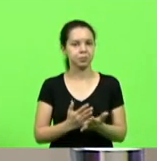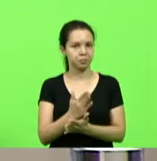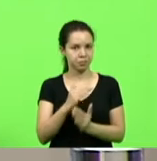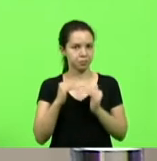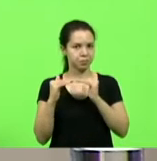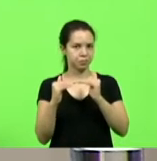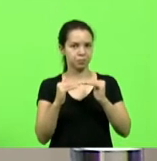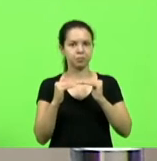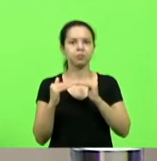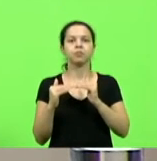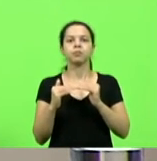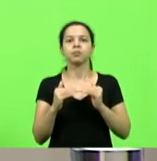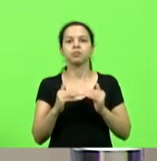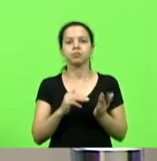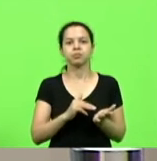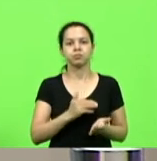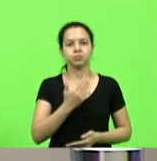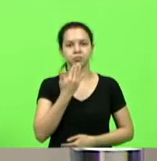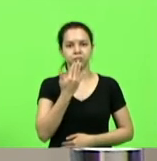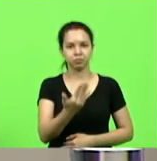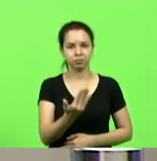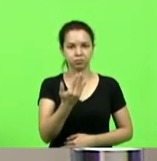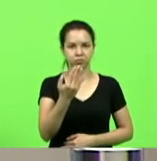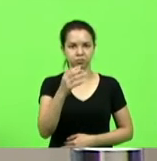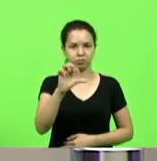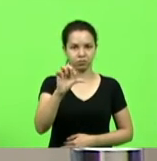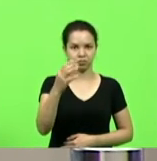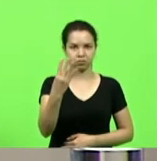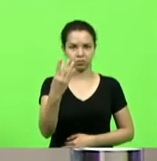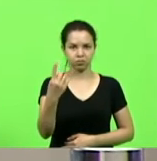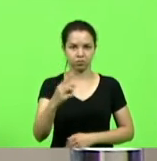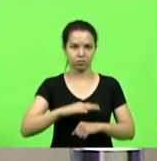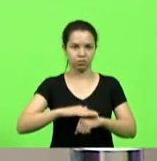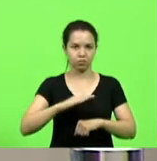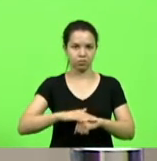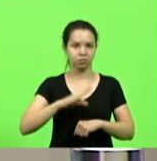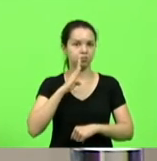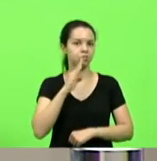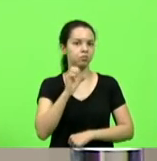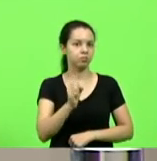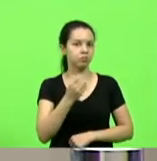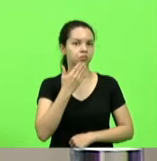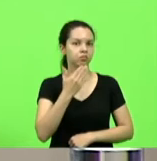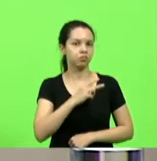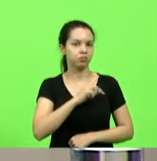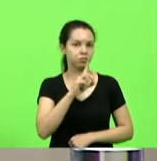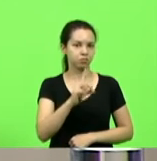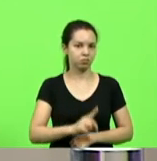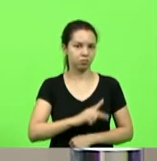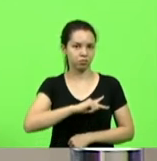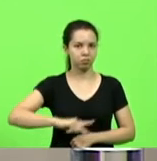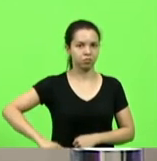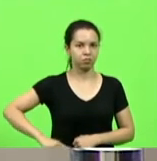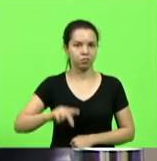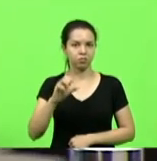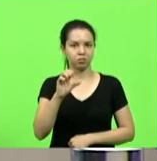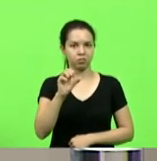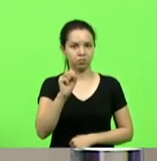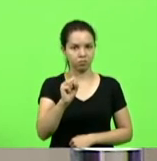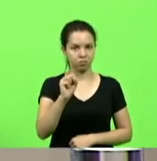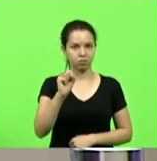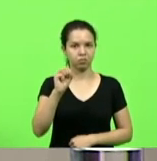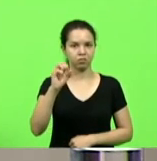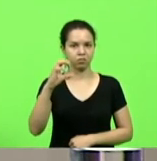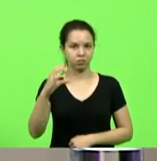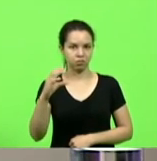por unanimidade. Requerimento 941, autor deputado Bruno Souza, solicitando ao diretor-presidente da SCPAR a ata na